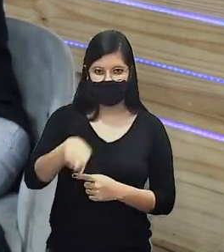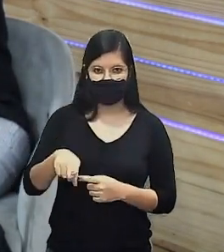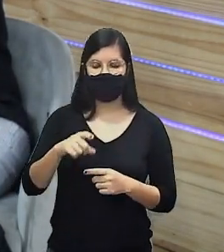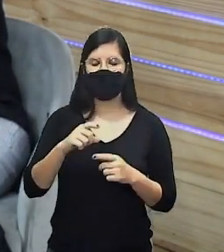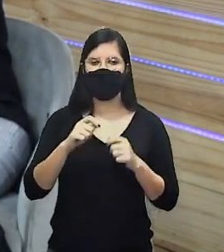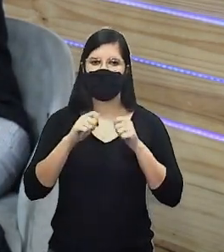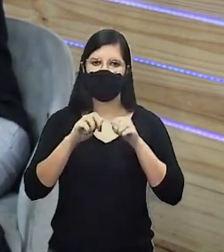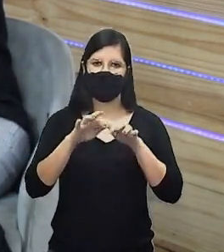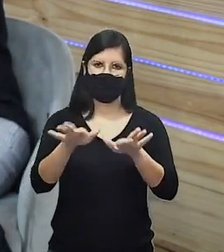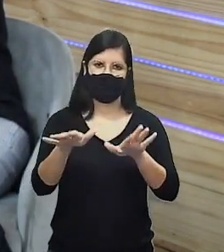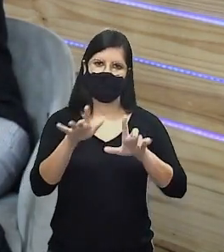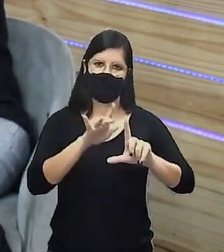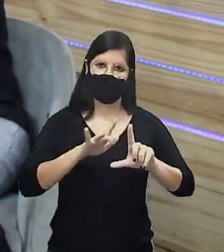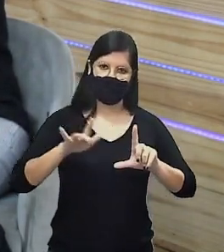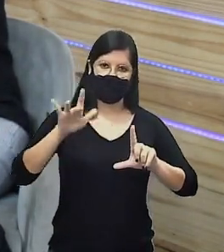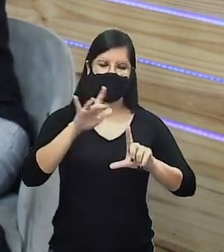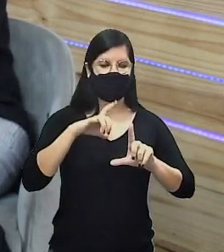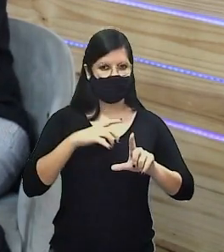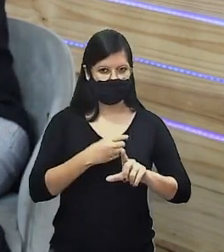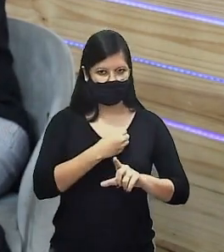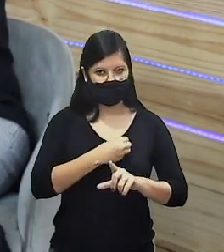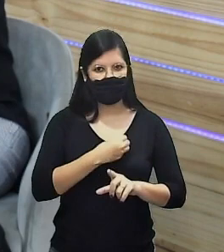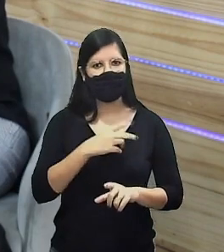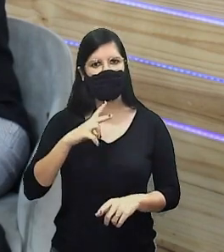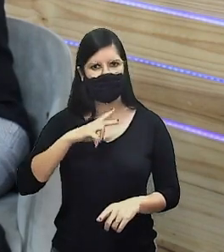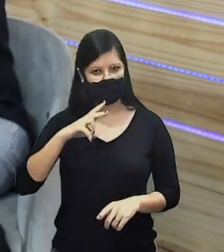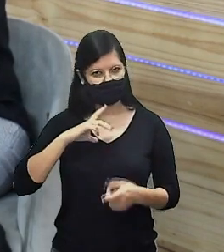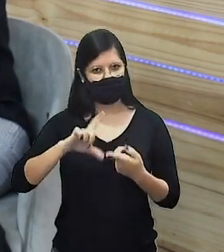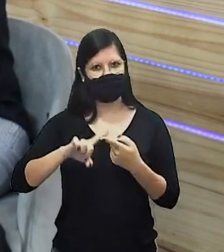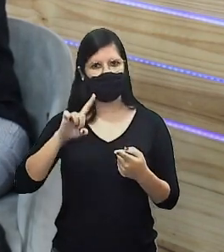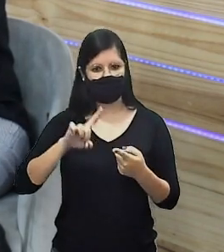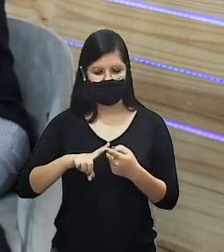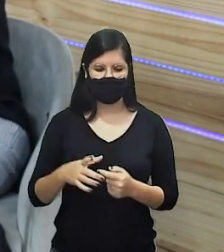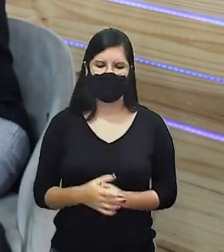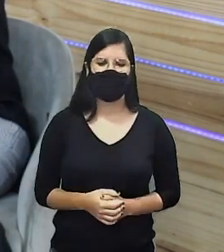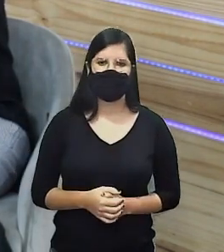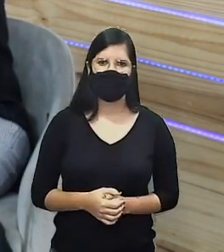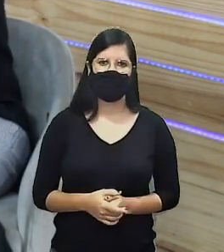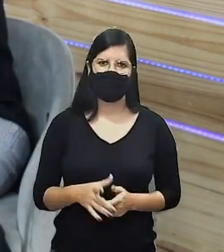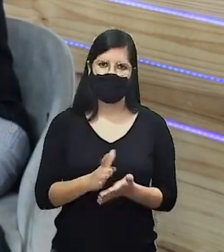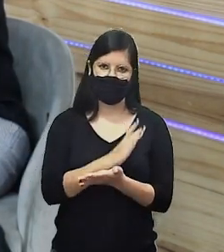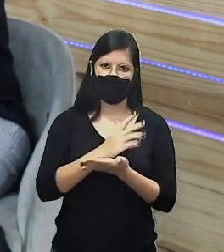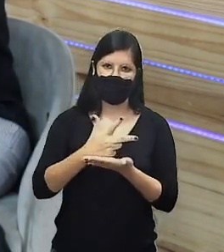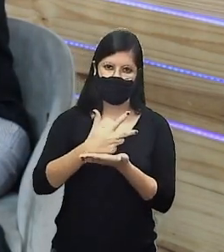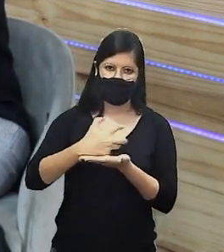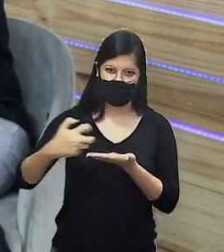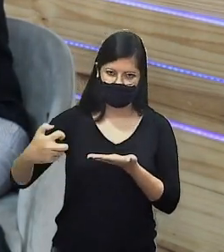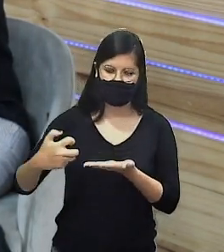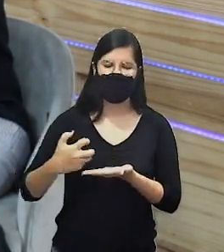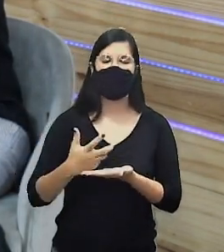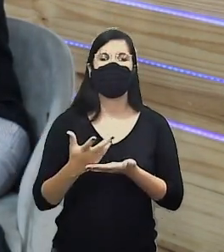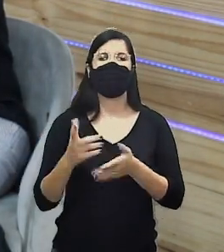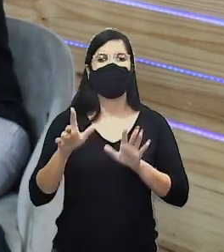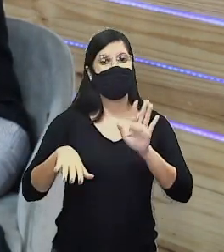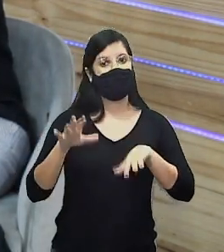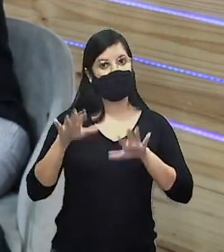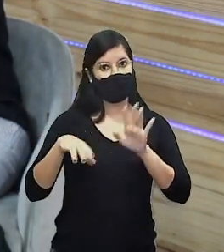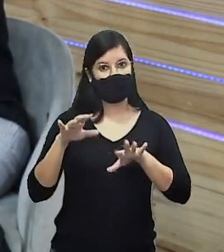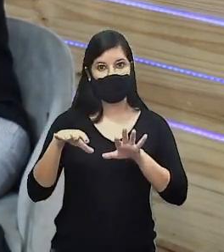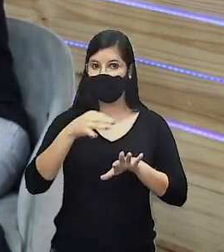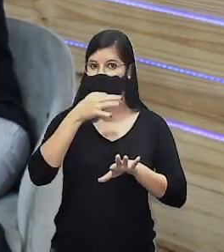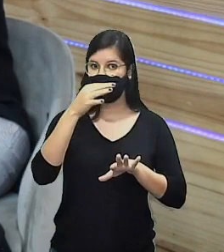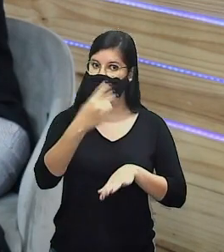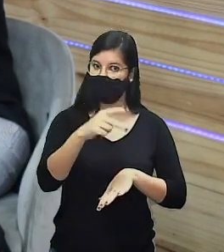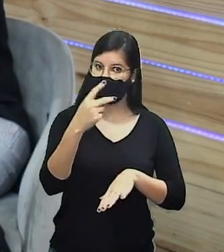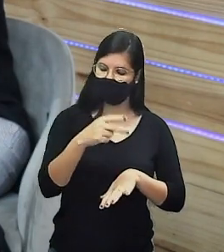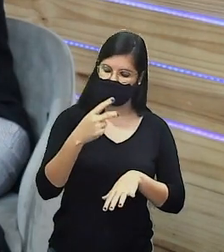universo digital e vai para a vida normal, né? O sujeito vida às vezes é demitido, né? Às vezes acontece bastante, dependendo do posicionamento.